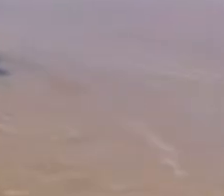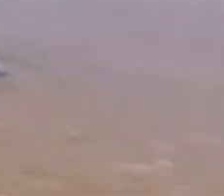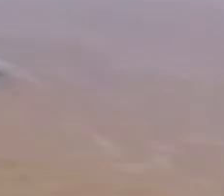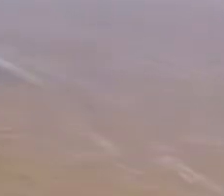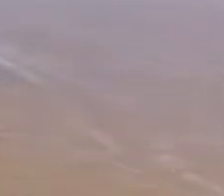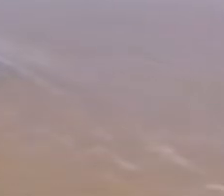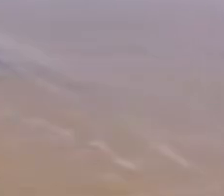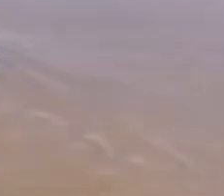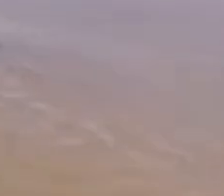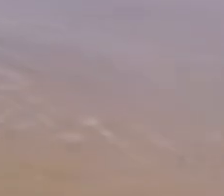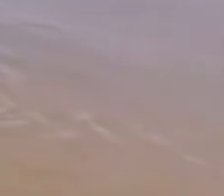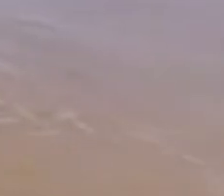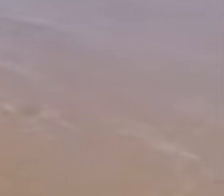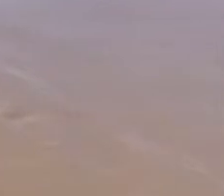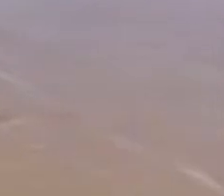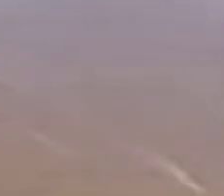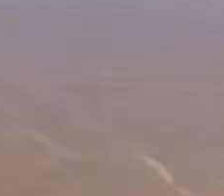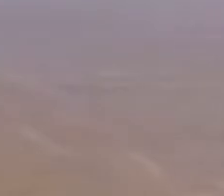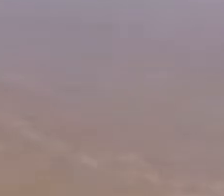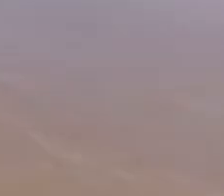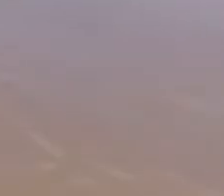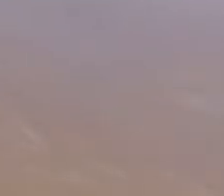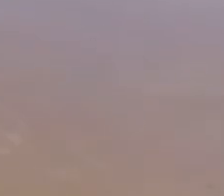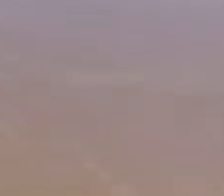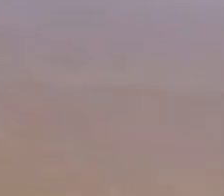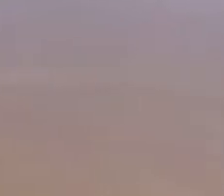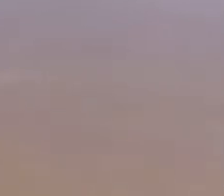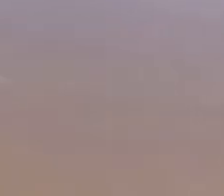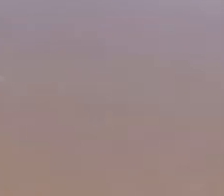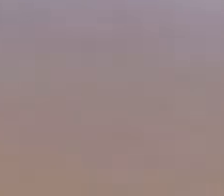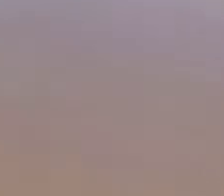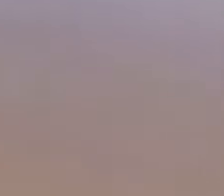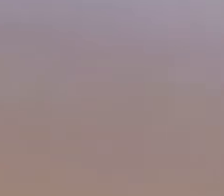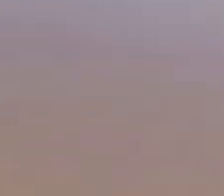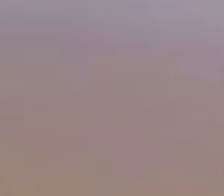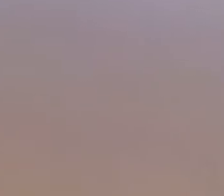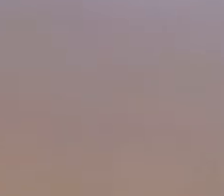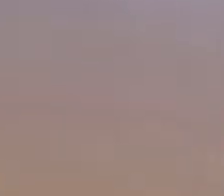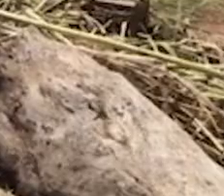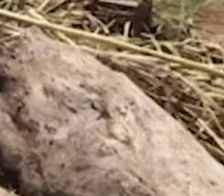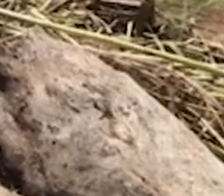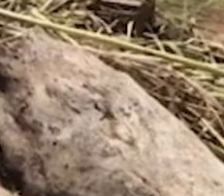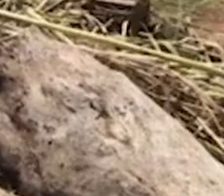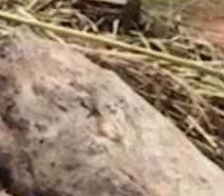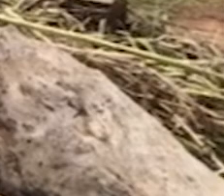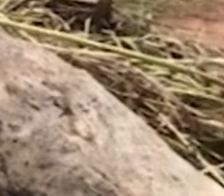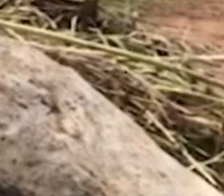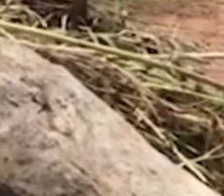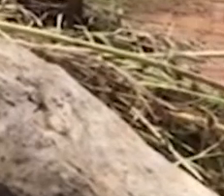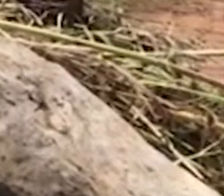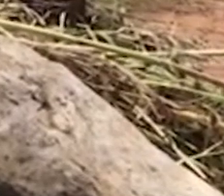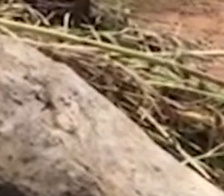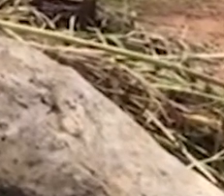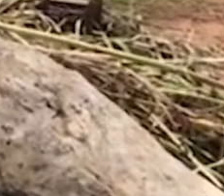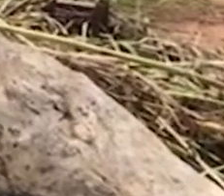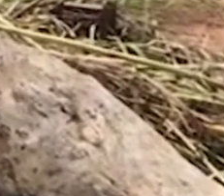Desde quarta-feira, a água está a obrigar milhares a fugir de casa outra vez no centro de Moçambique. Utensílios como este, para